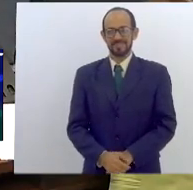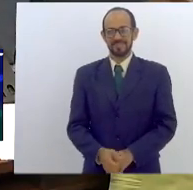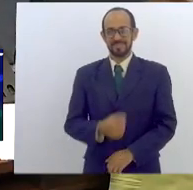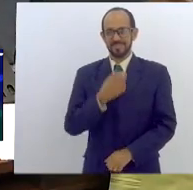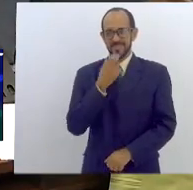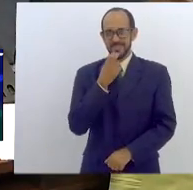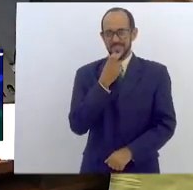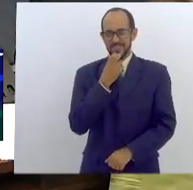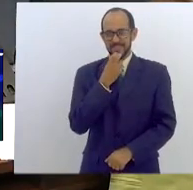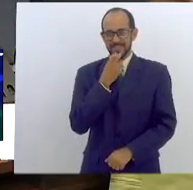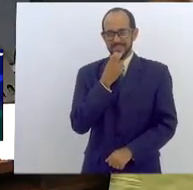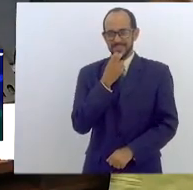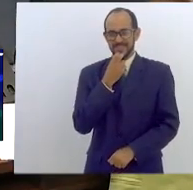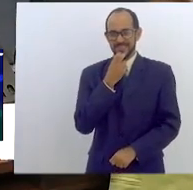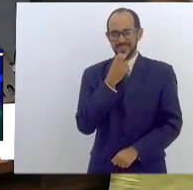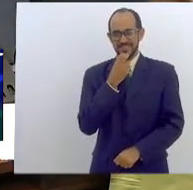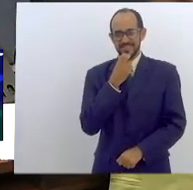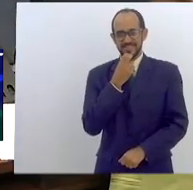promulgação. Ou vai para a redação?